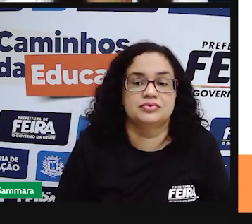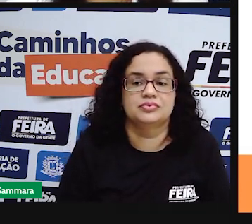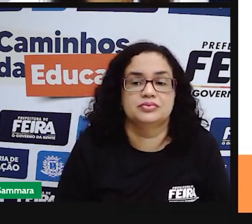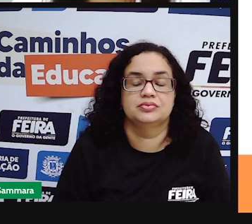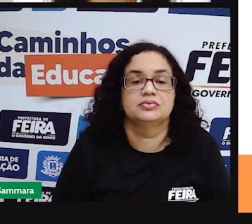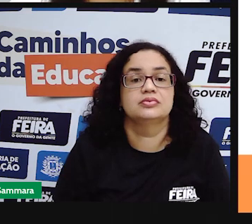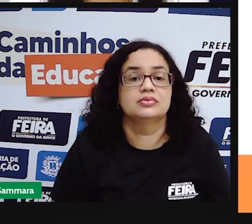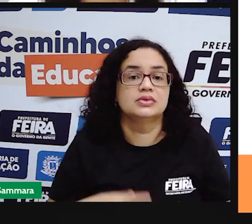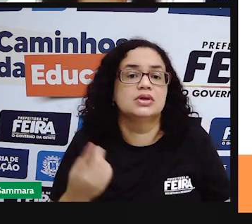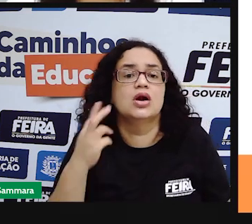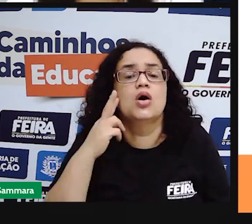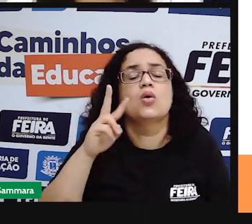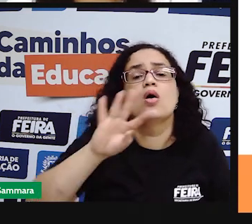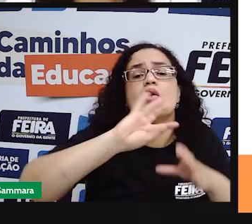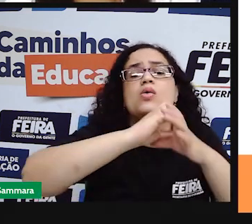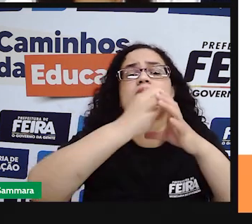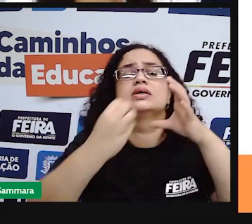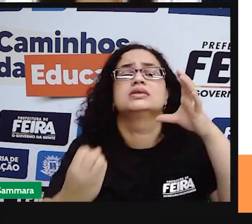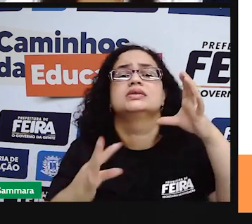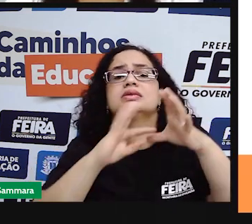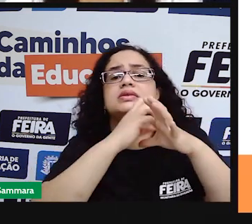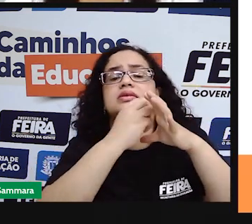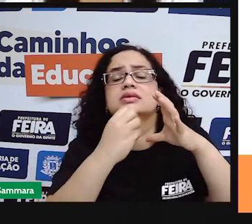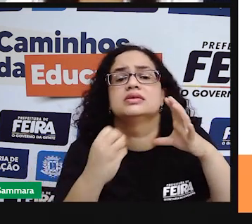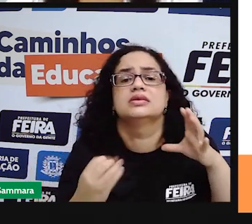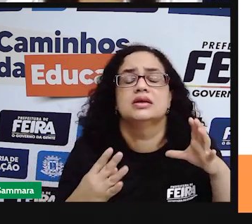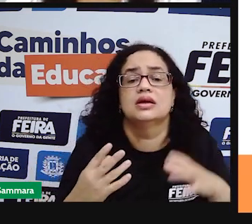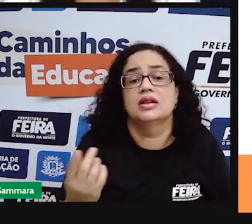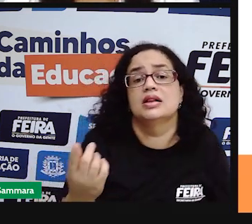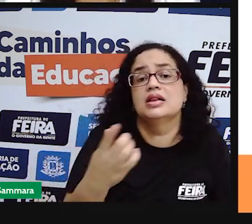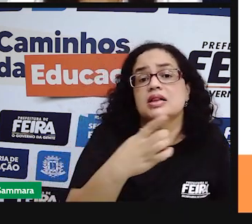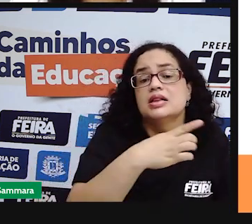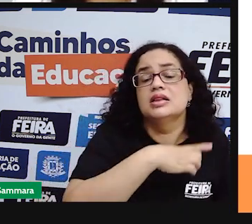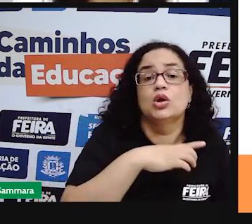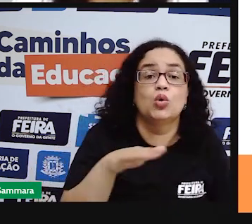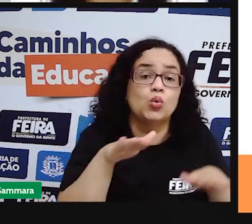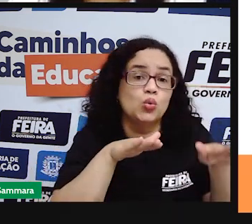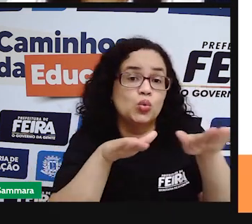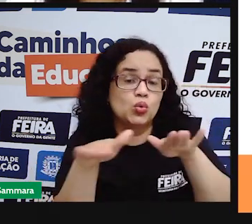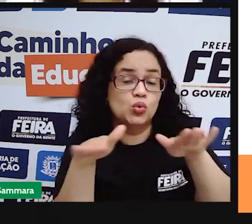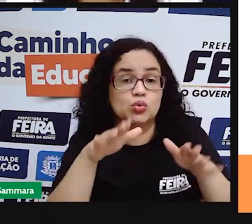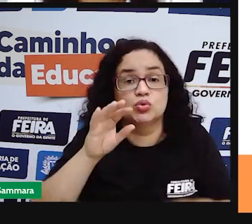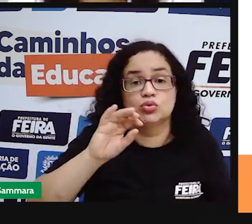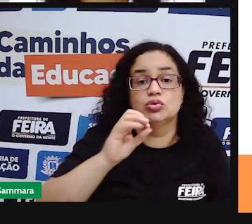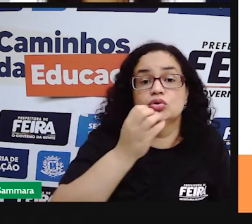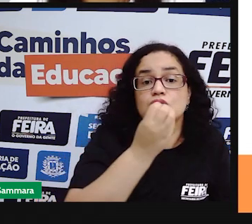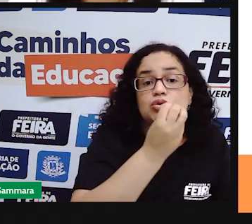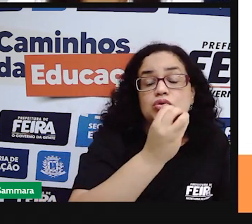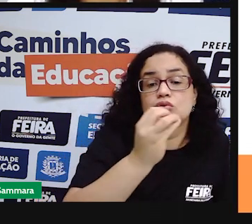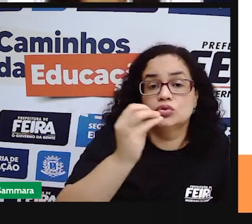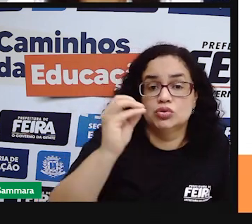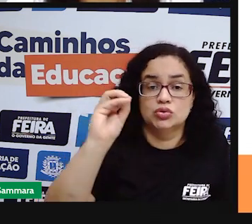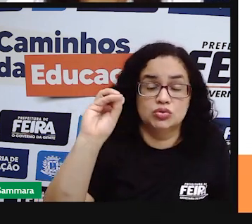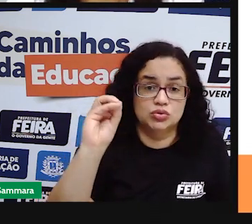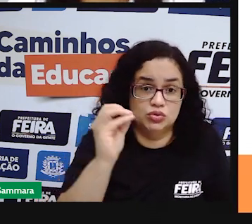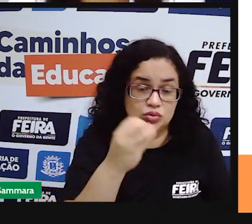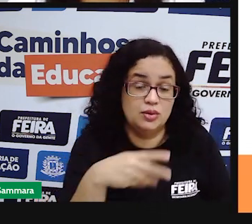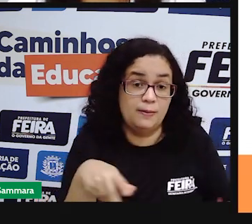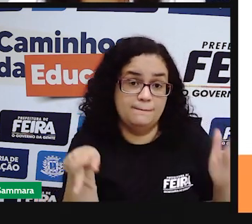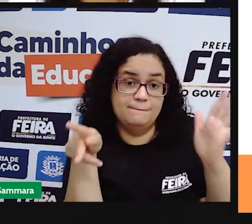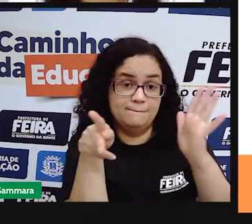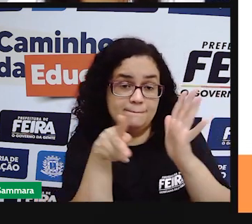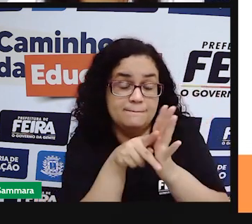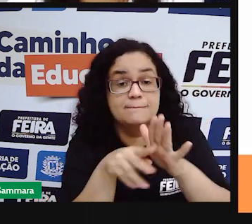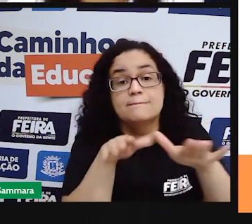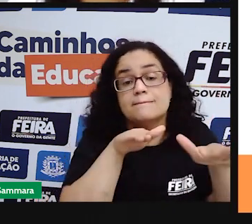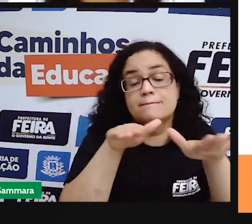E aí, quais são as características da rotação, né? Esse movimento de girar em torno de si mesmo. O